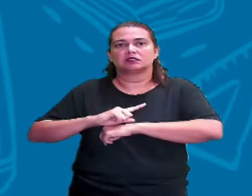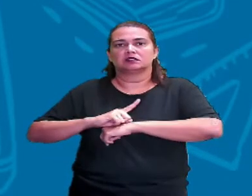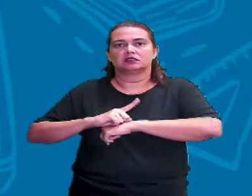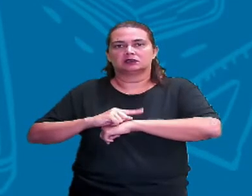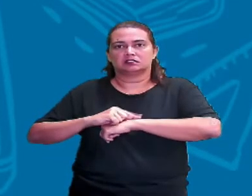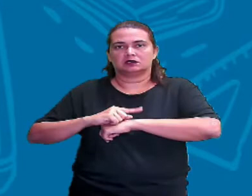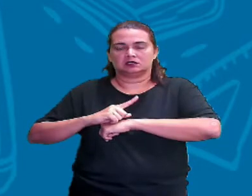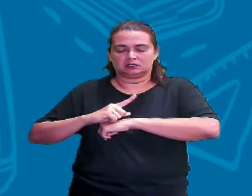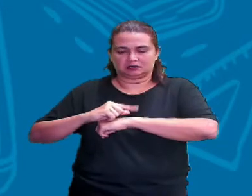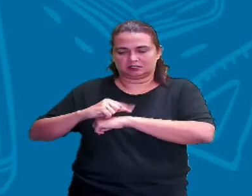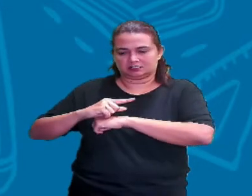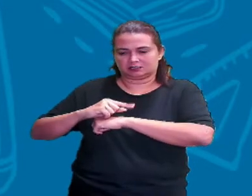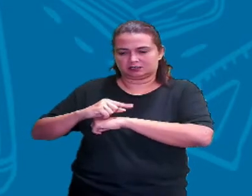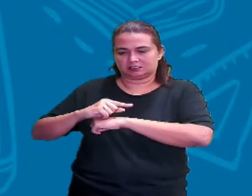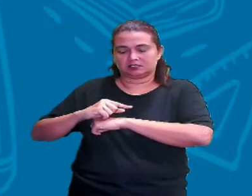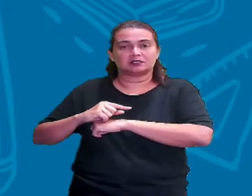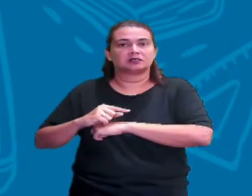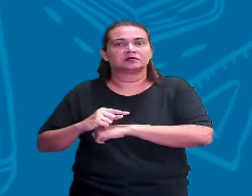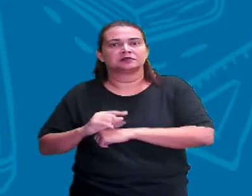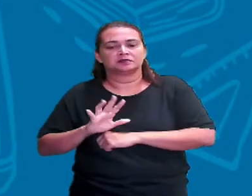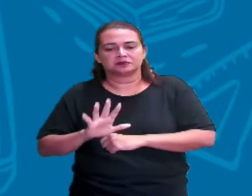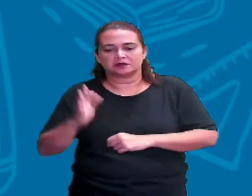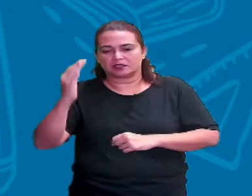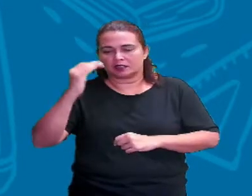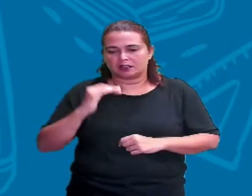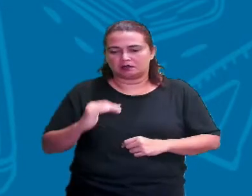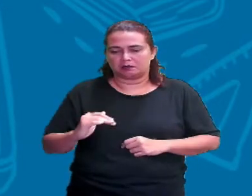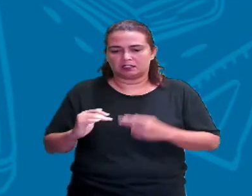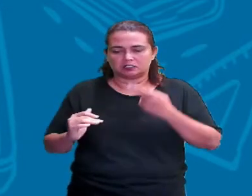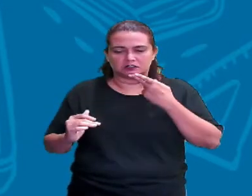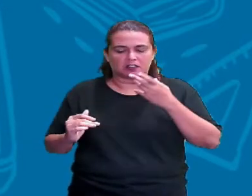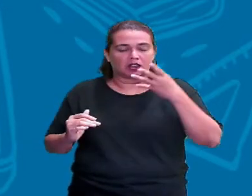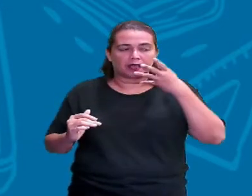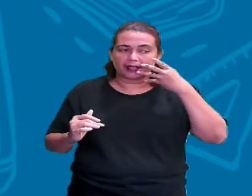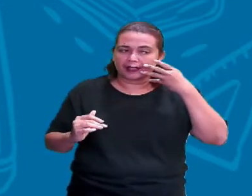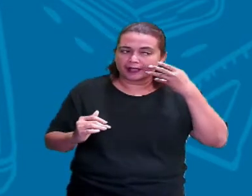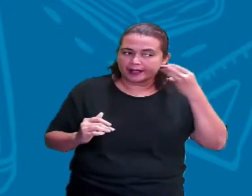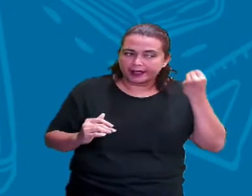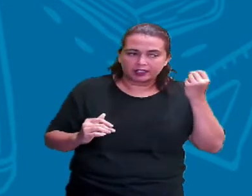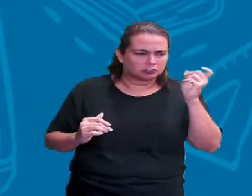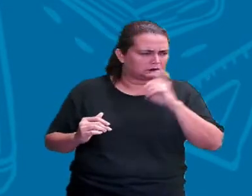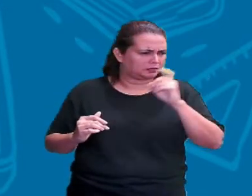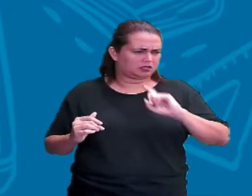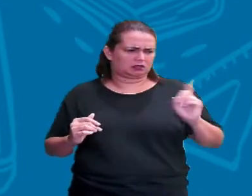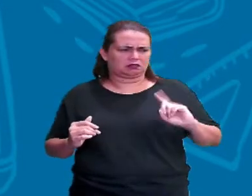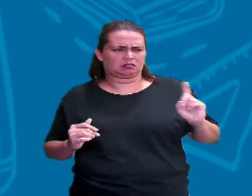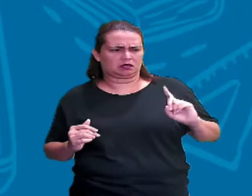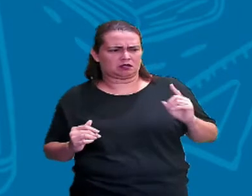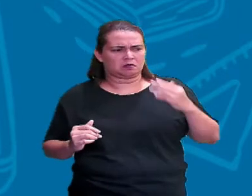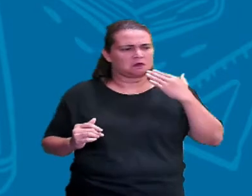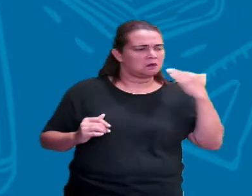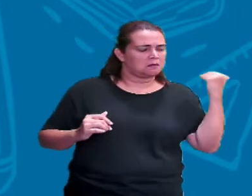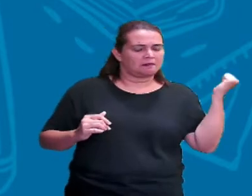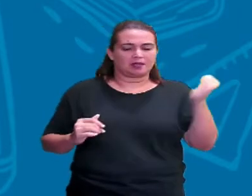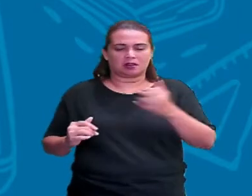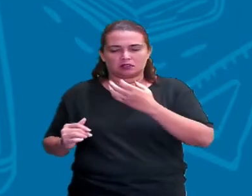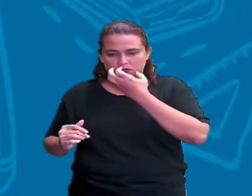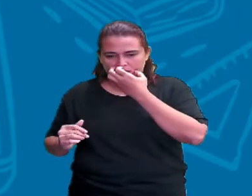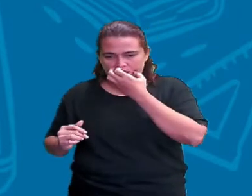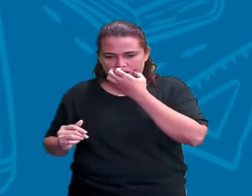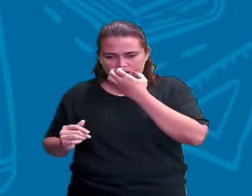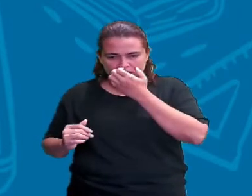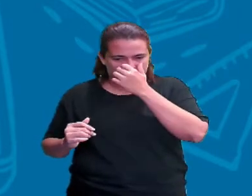Então, aqui tem gatos não mentem, tão melhor que os cães. Então, o gato